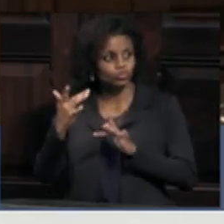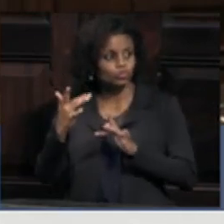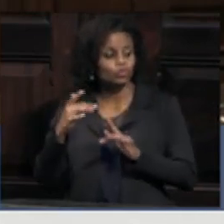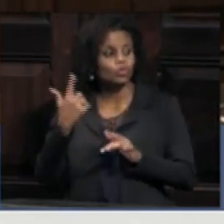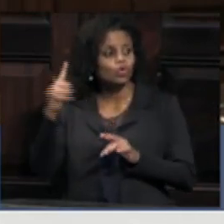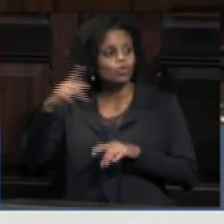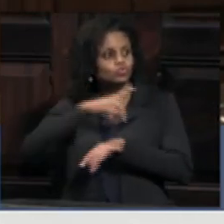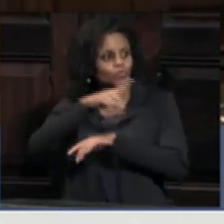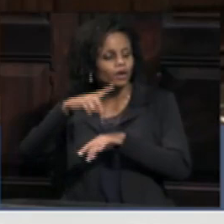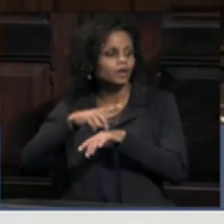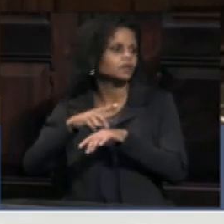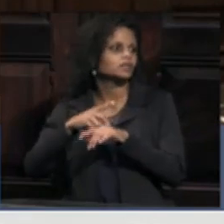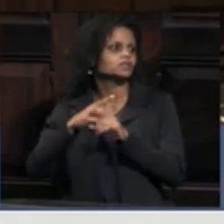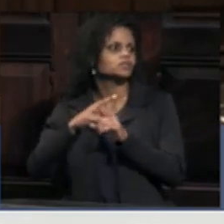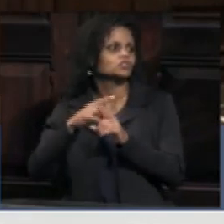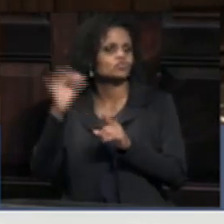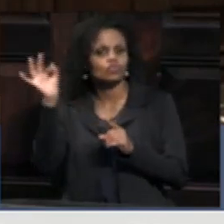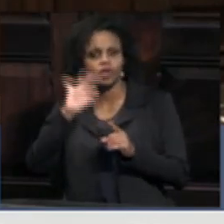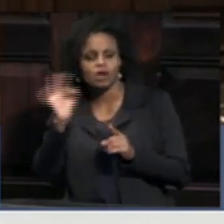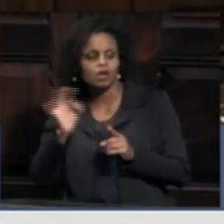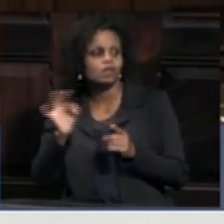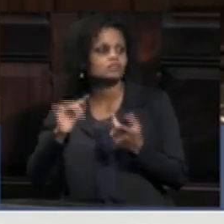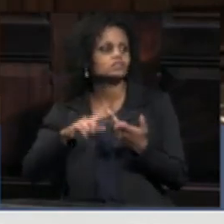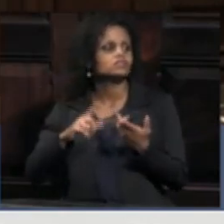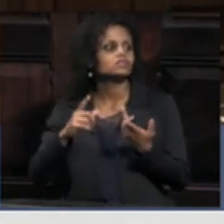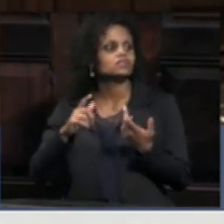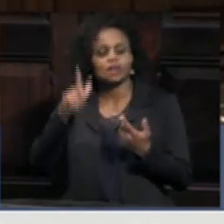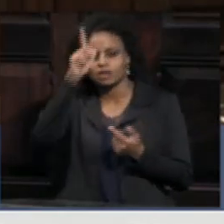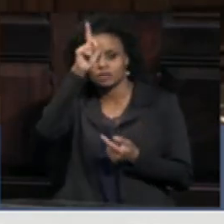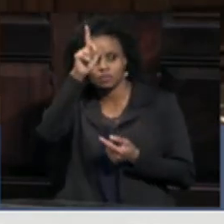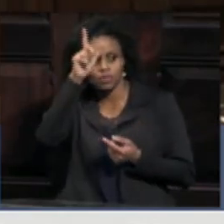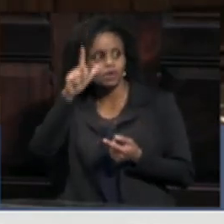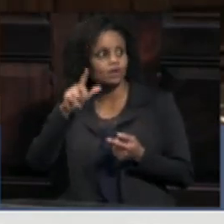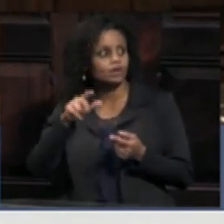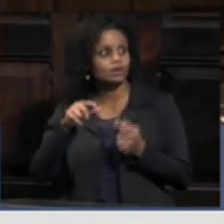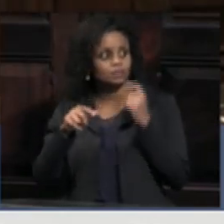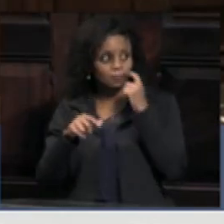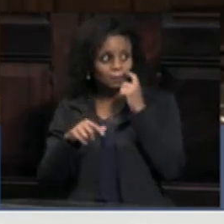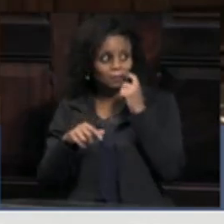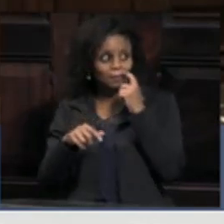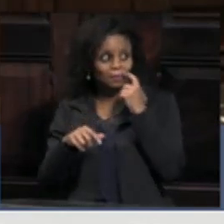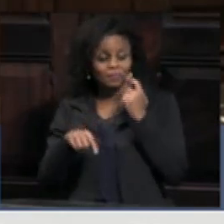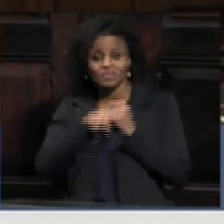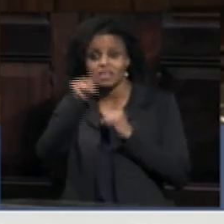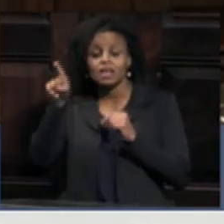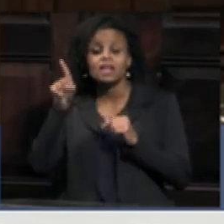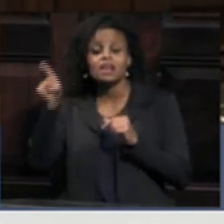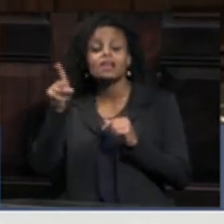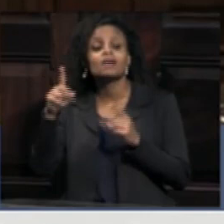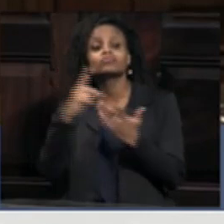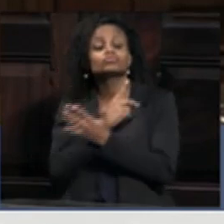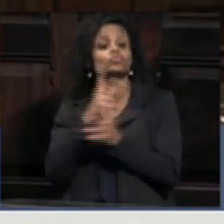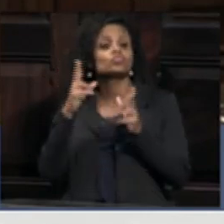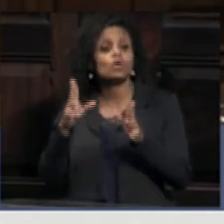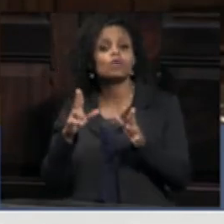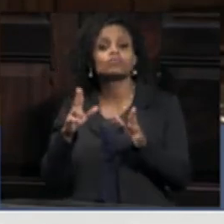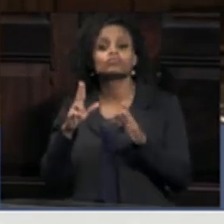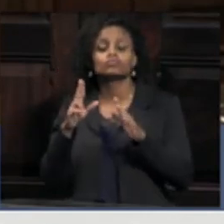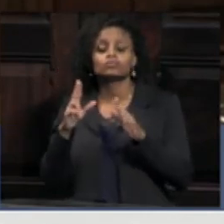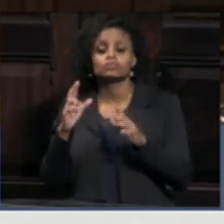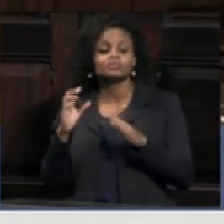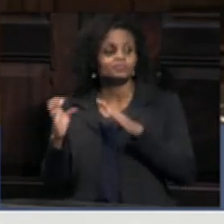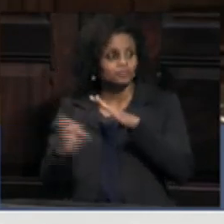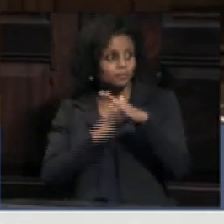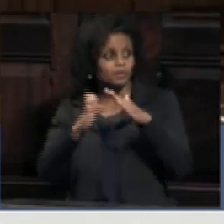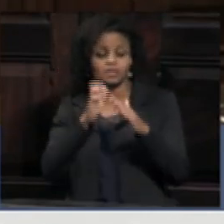Paris, Berlim, que privatizaram a sua água, estão revertendo esse processo, trazendo